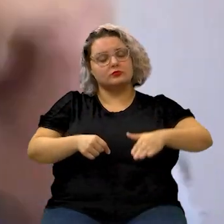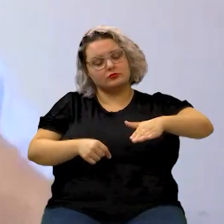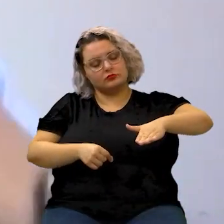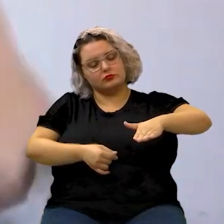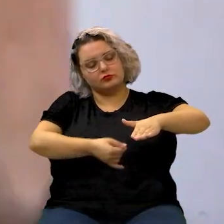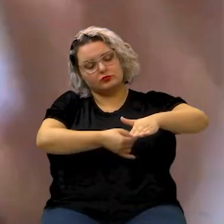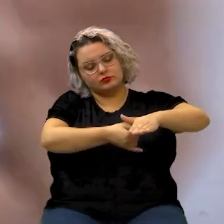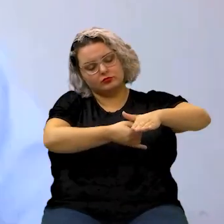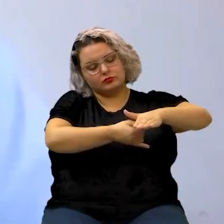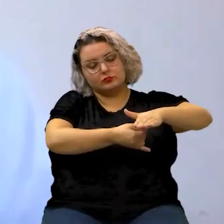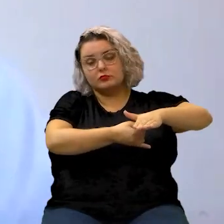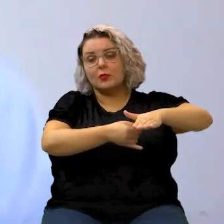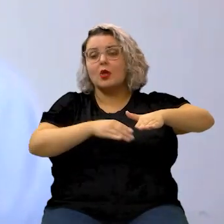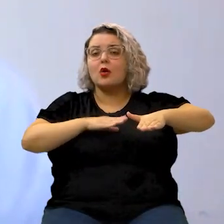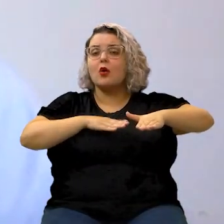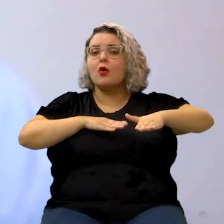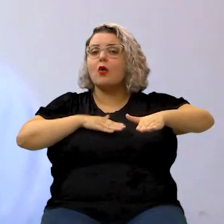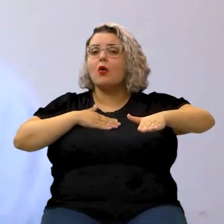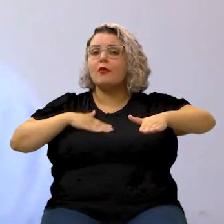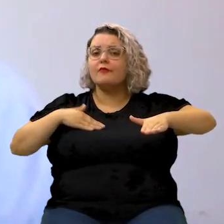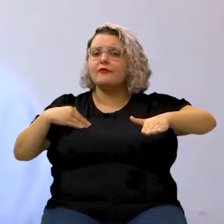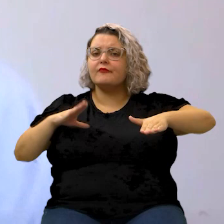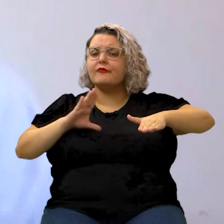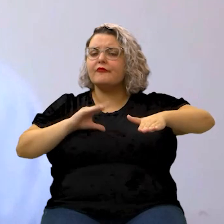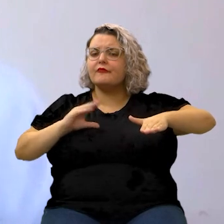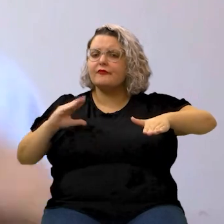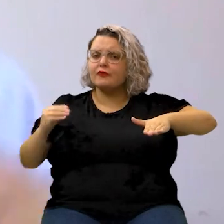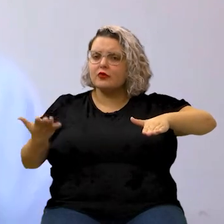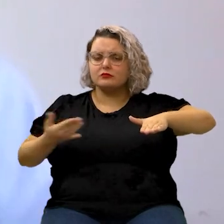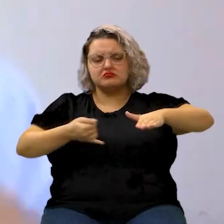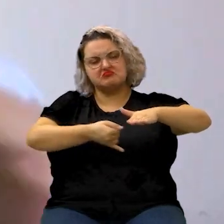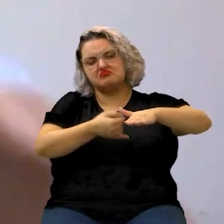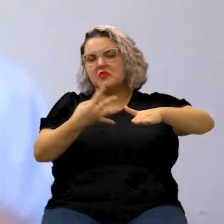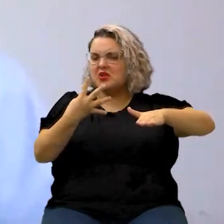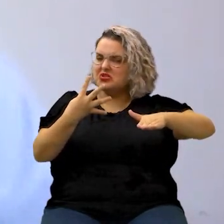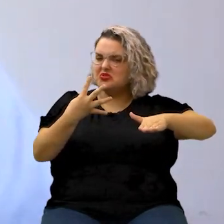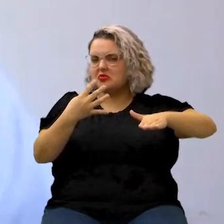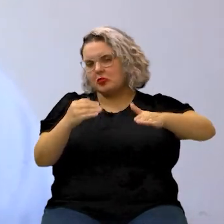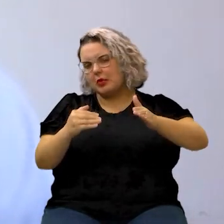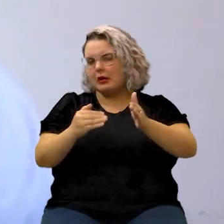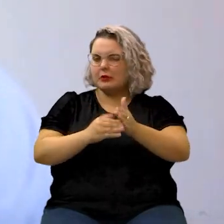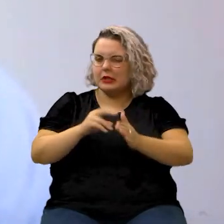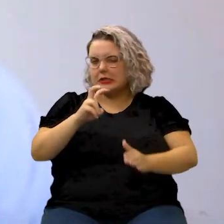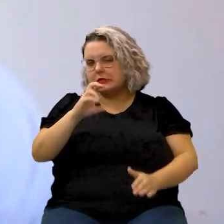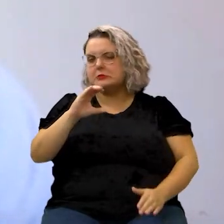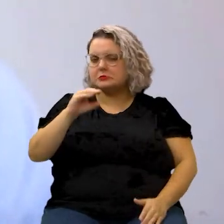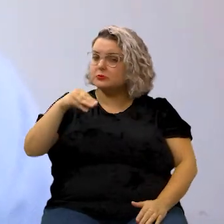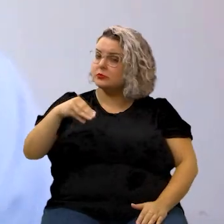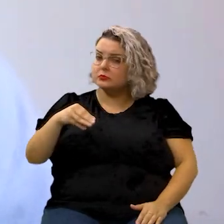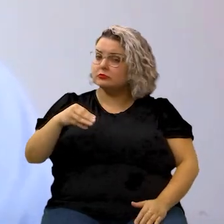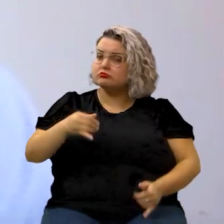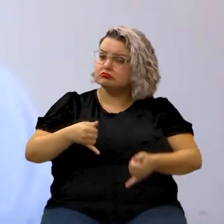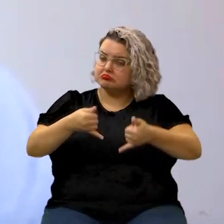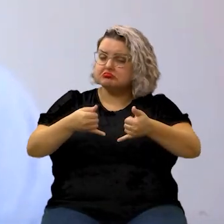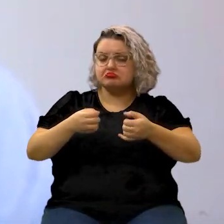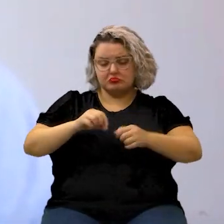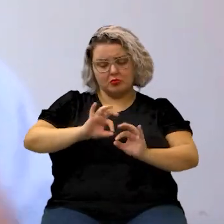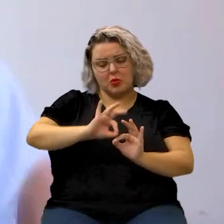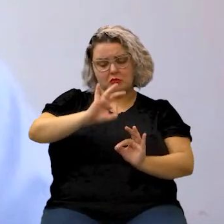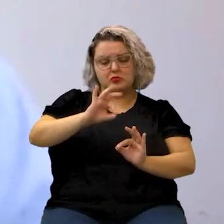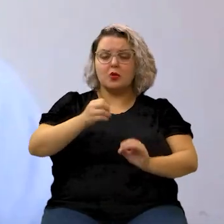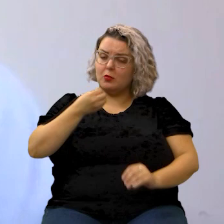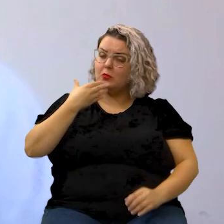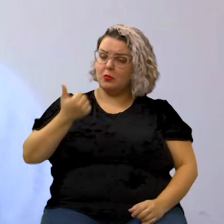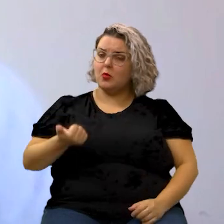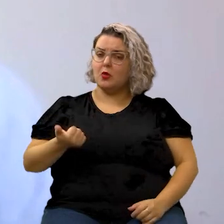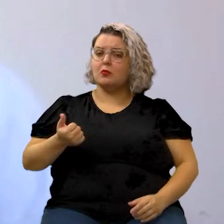de salto que você se sinta confortável, tá? Então, ali, uma altura de 4 a 5 centímetros é uma altura boa para a gente